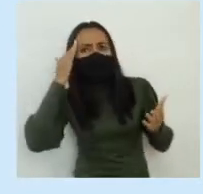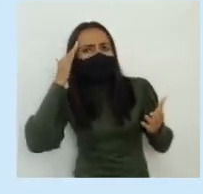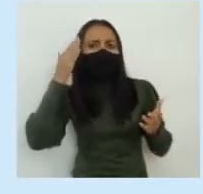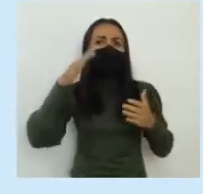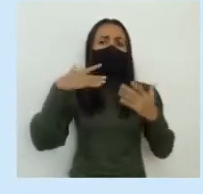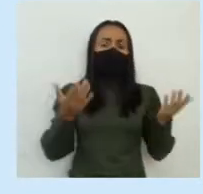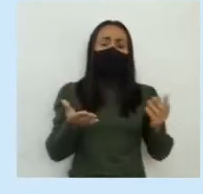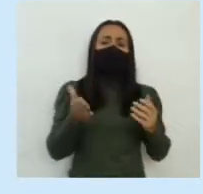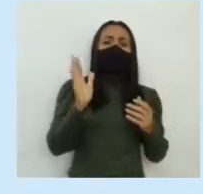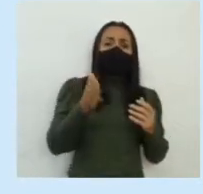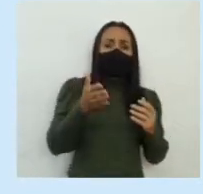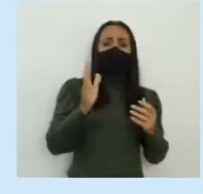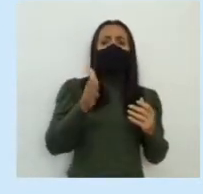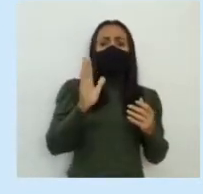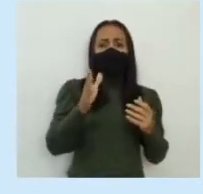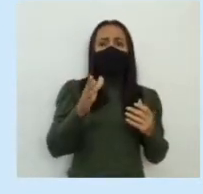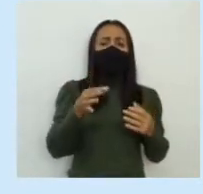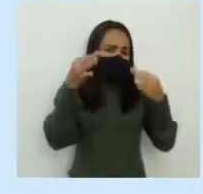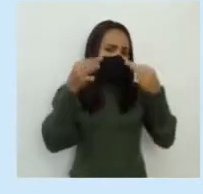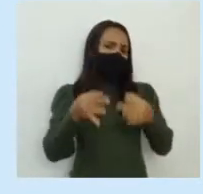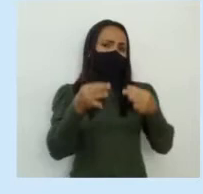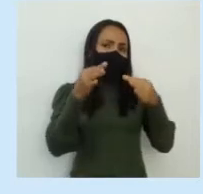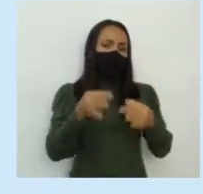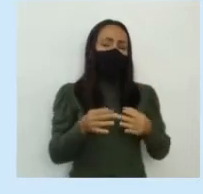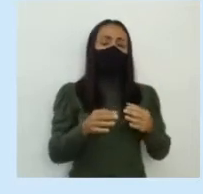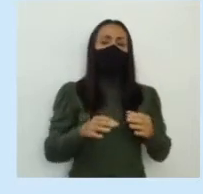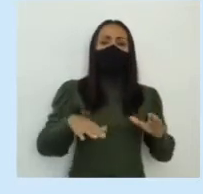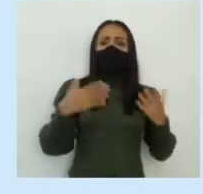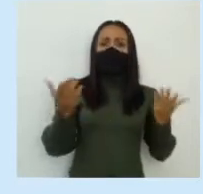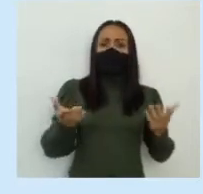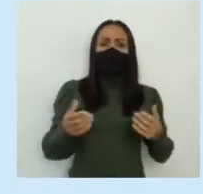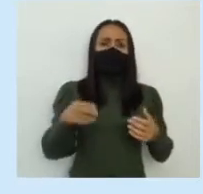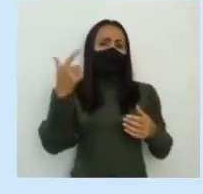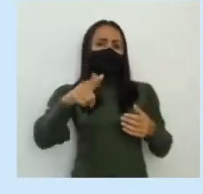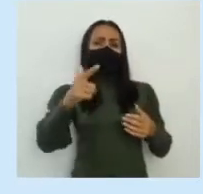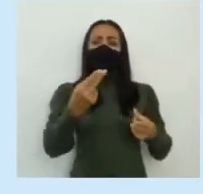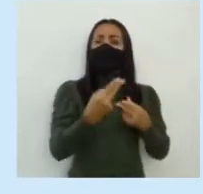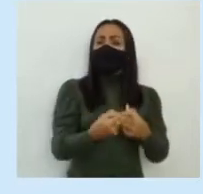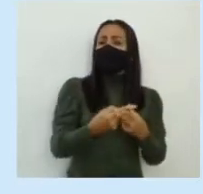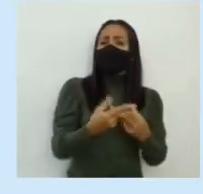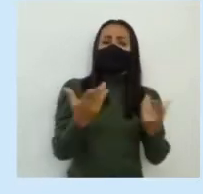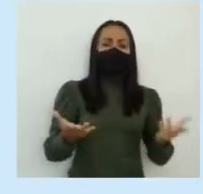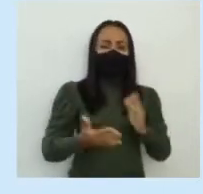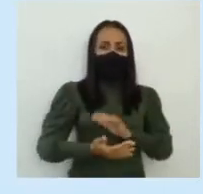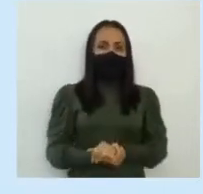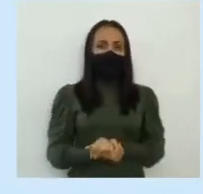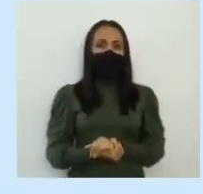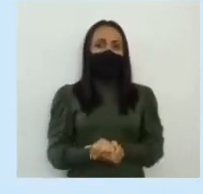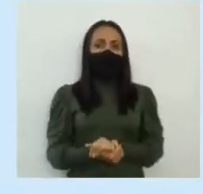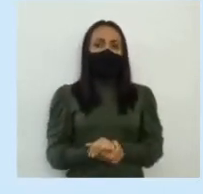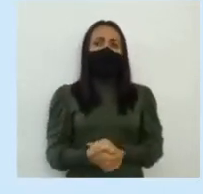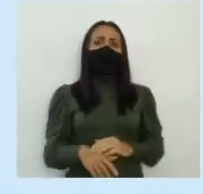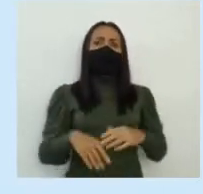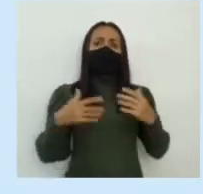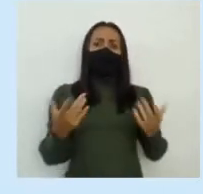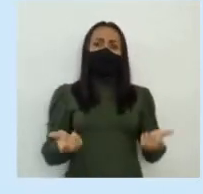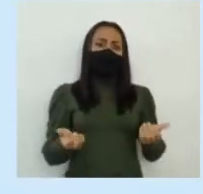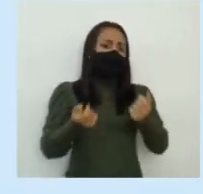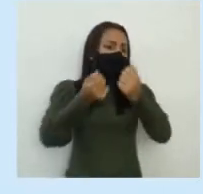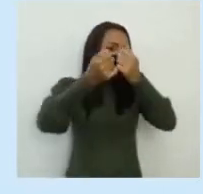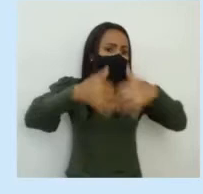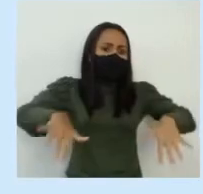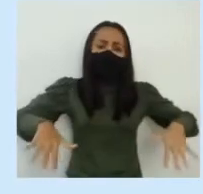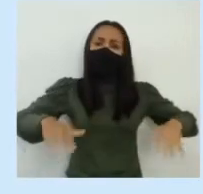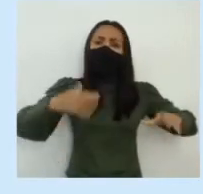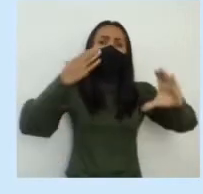já confirmo, ou já nego, ou já falo alguma coisa, não tive paciência. O que ocorre aqui? A mensagem ficou com ruídos, a mensagem ela